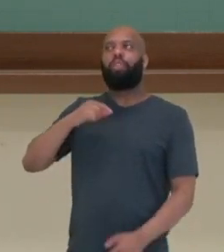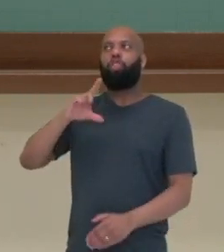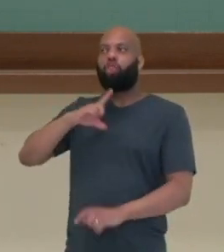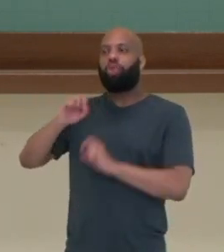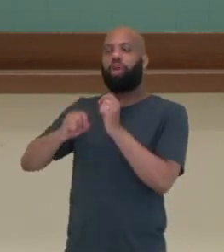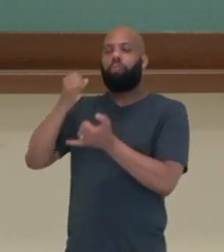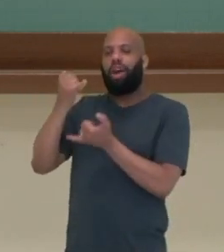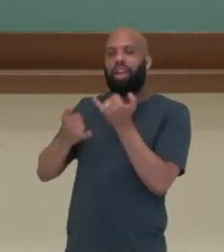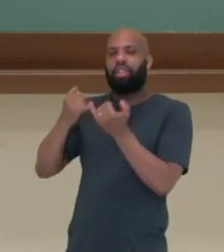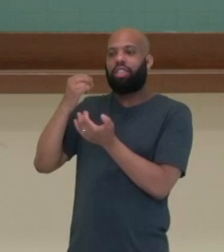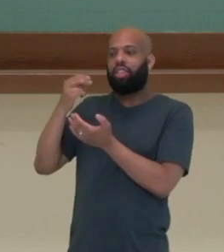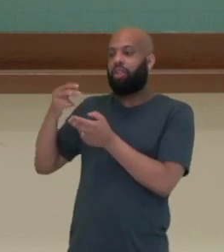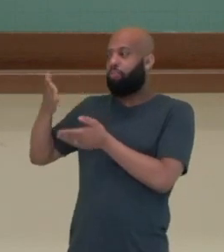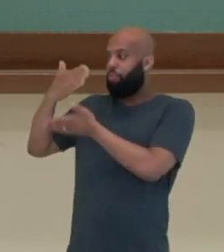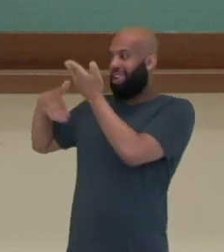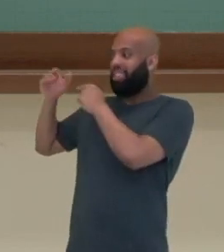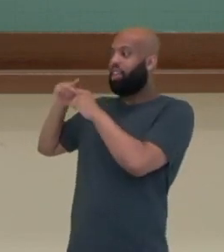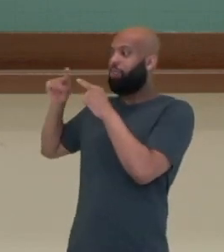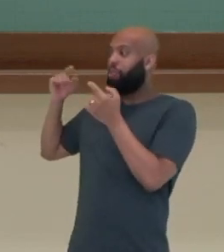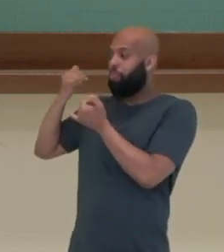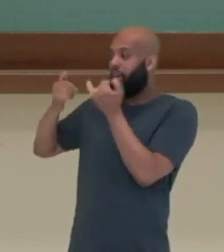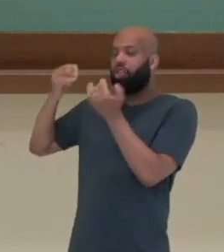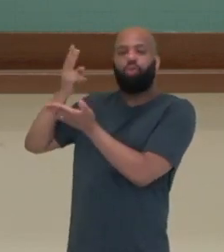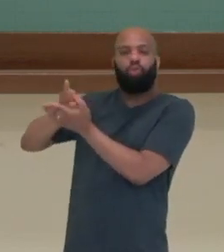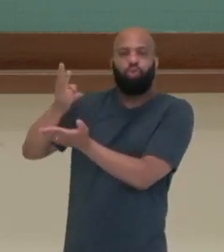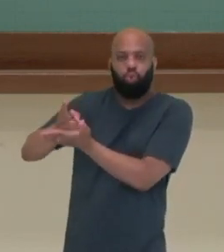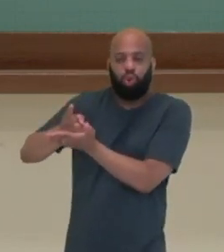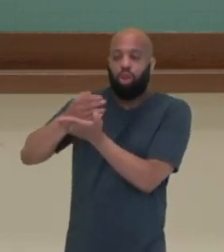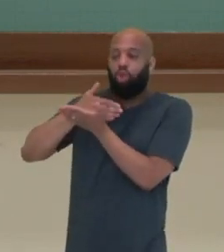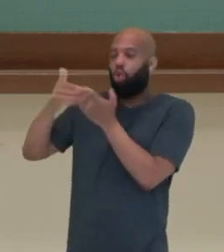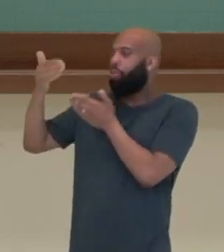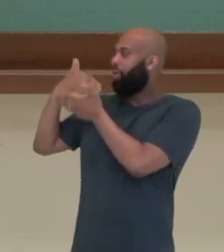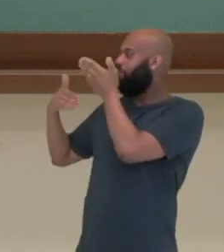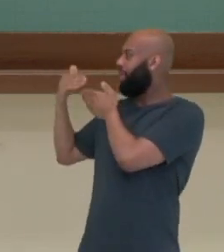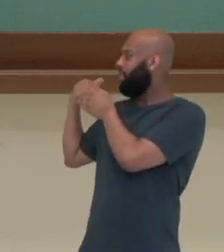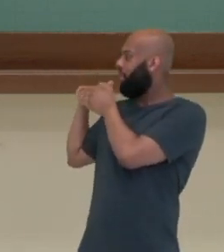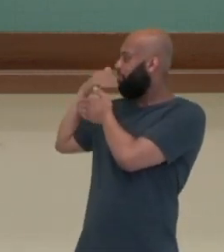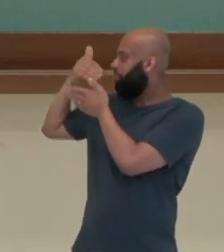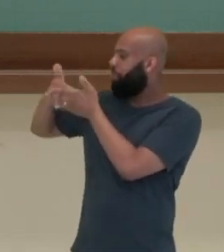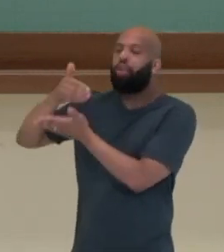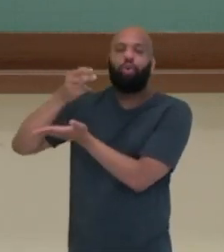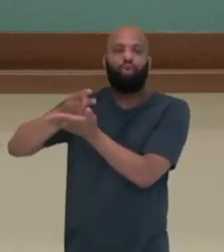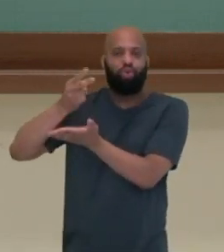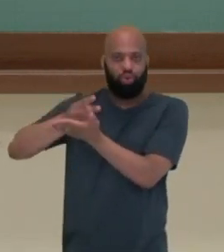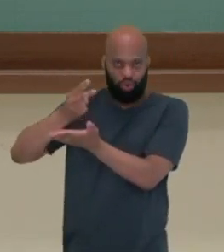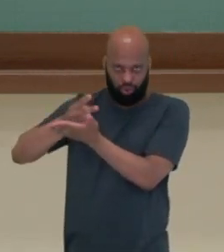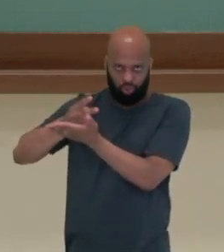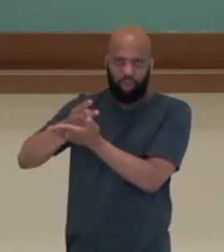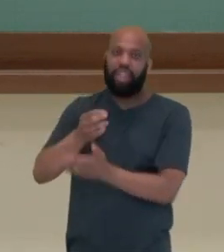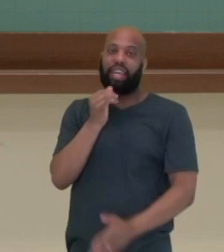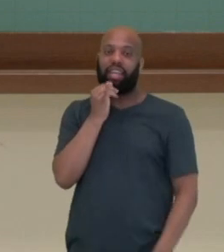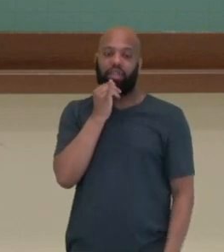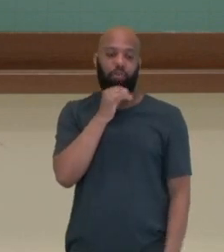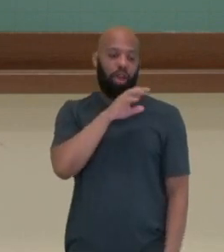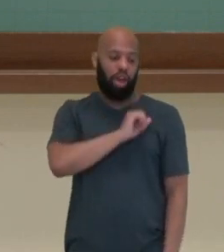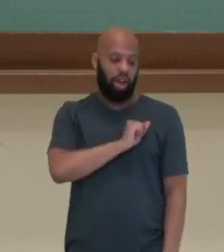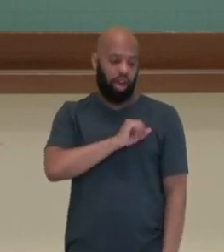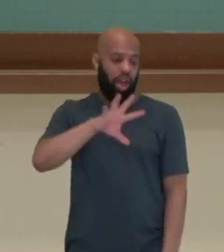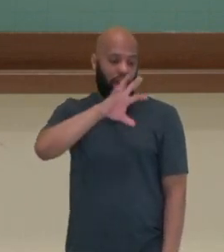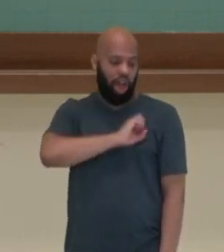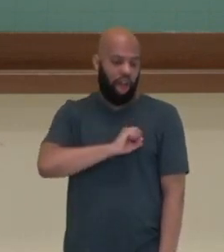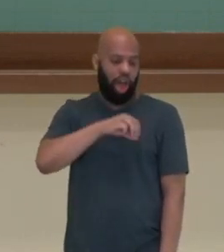que continuo amando até hoje. Uma ação que começa no passado e se estende até o presente. Então, amei,